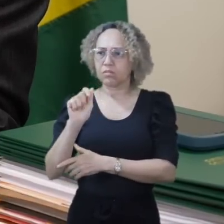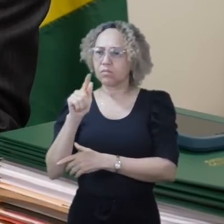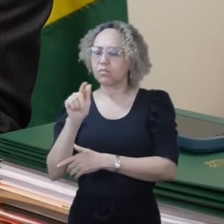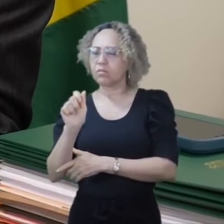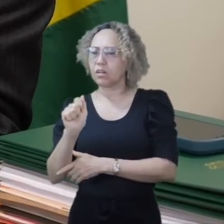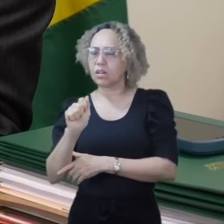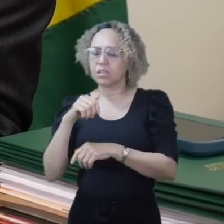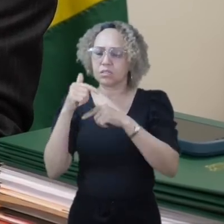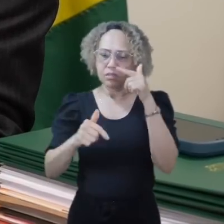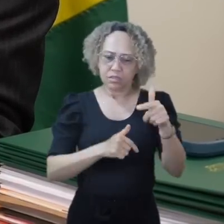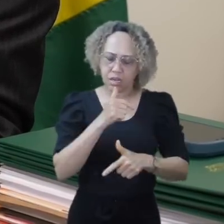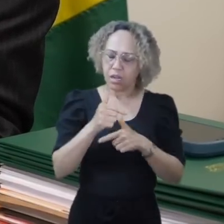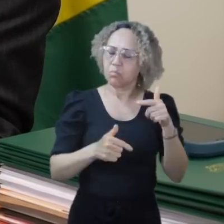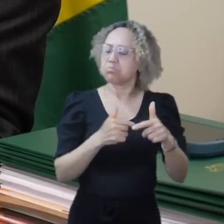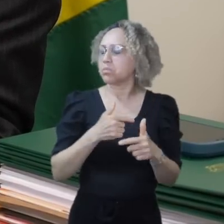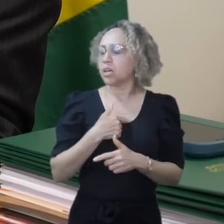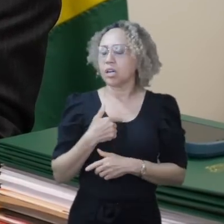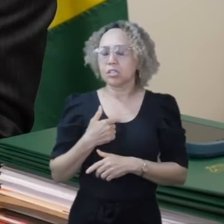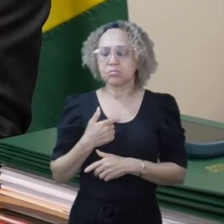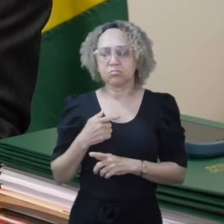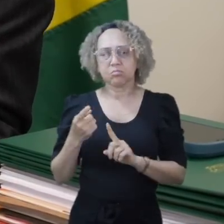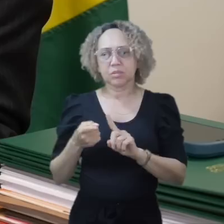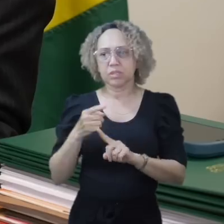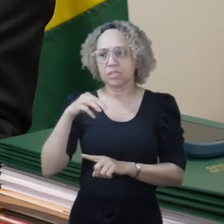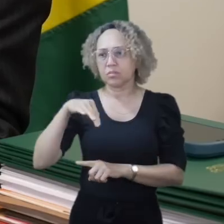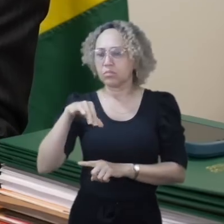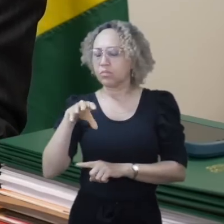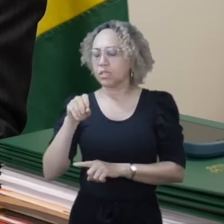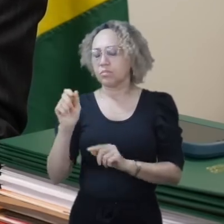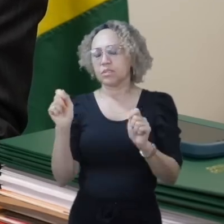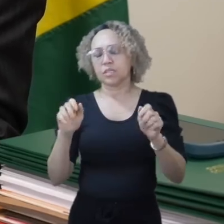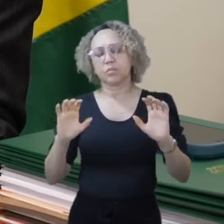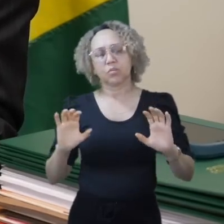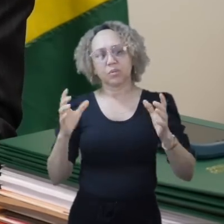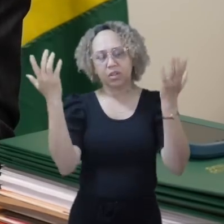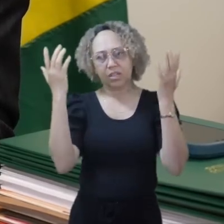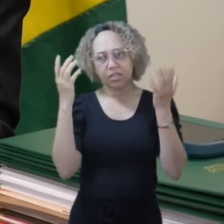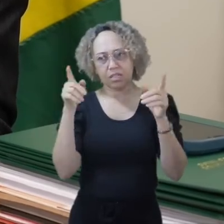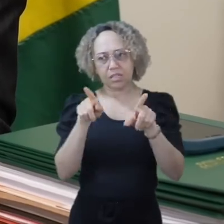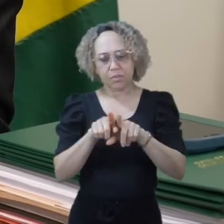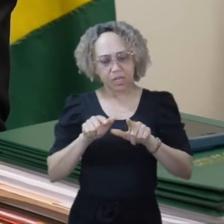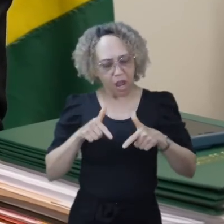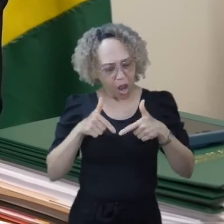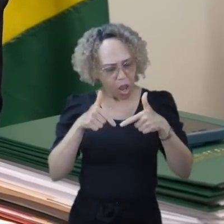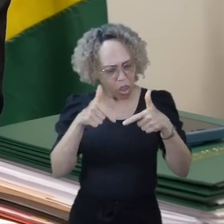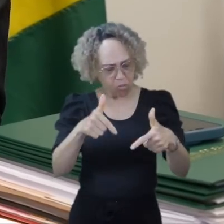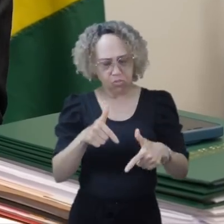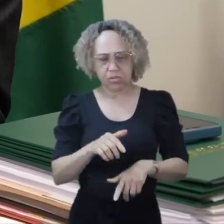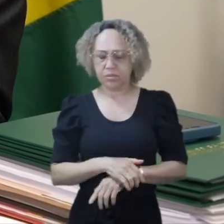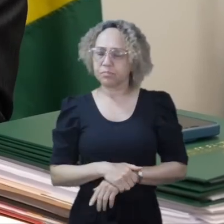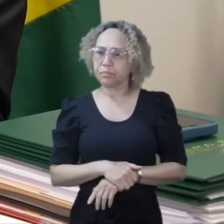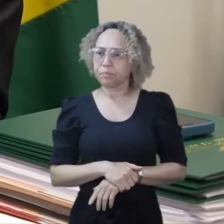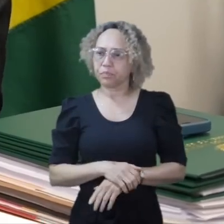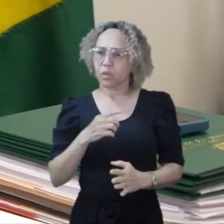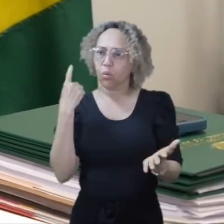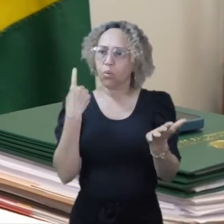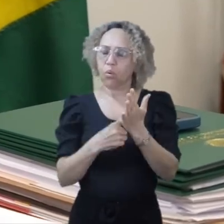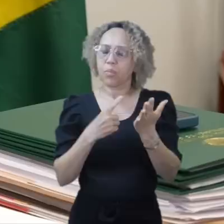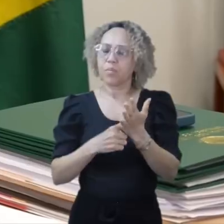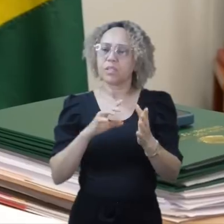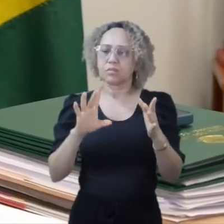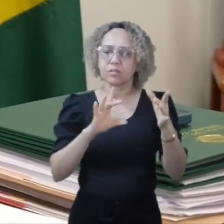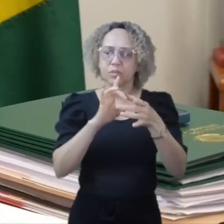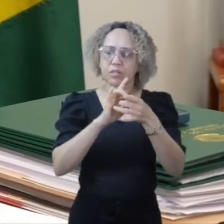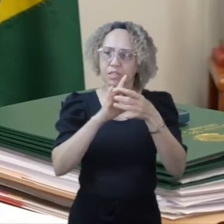o 1º de maio que nós temos que comemorar. E temos, evidentemente, que ampliar a luta, né? Ampliar a luta, o compromisso nosso com a